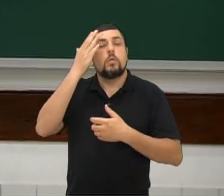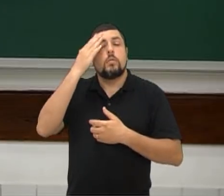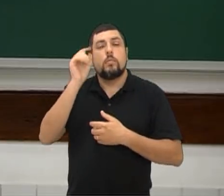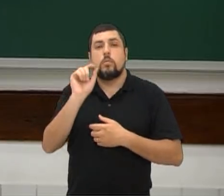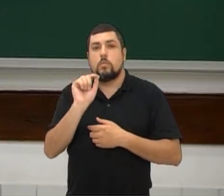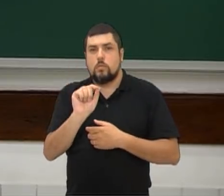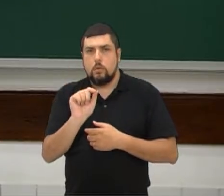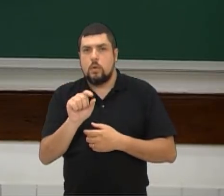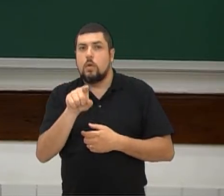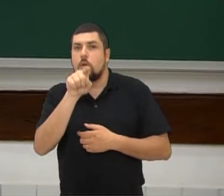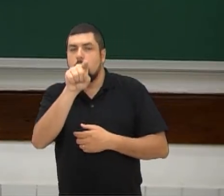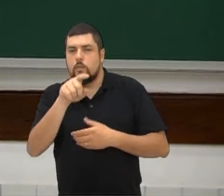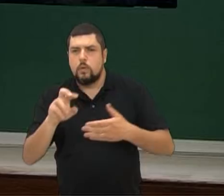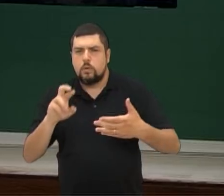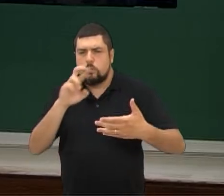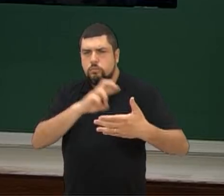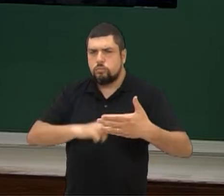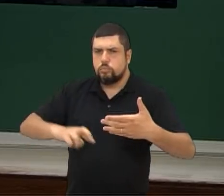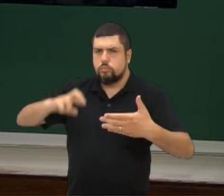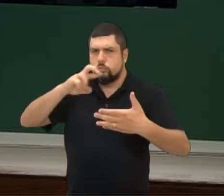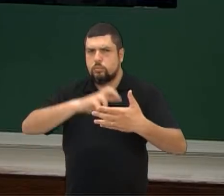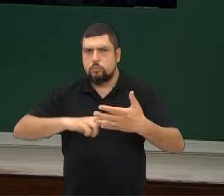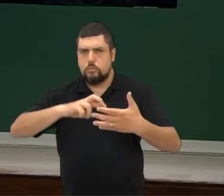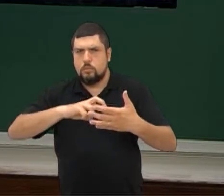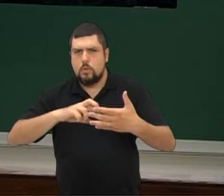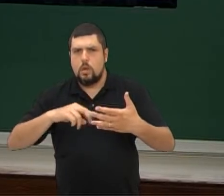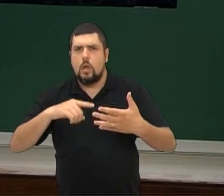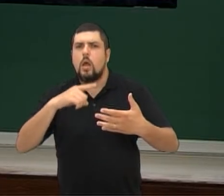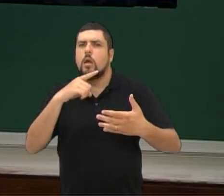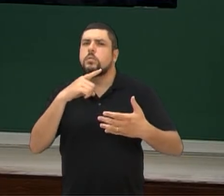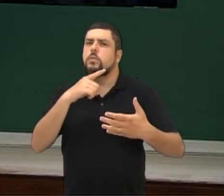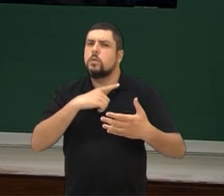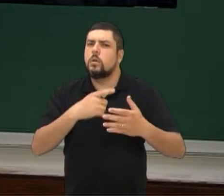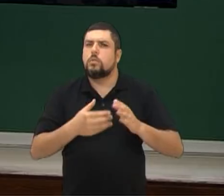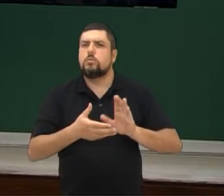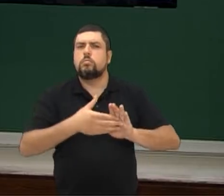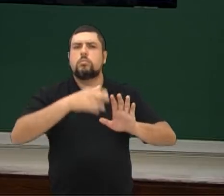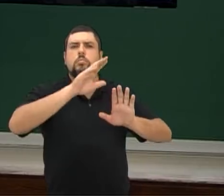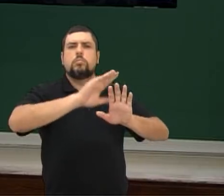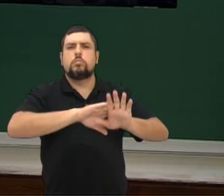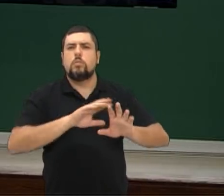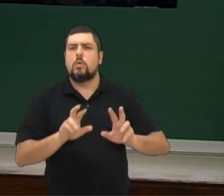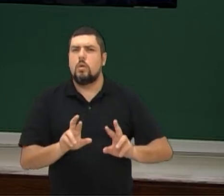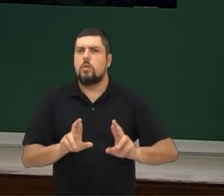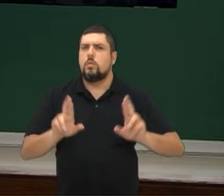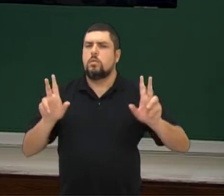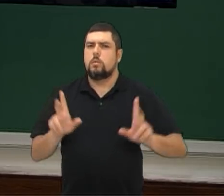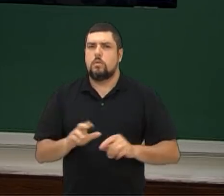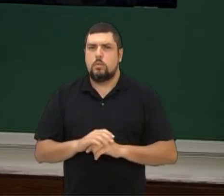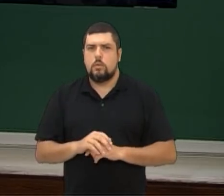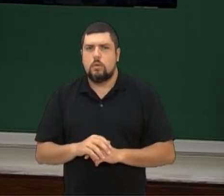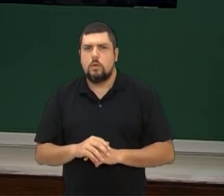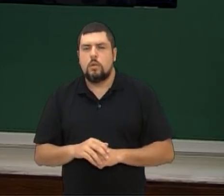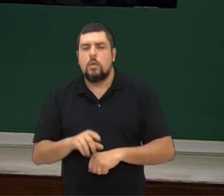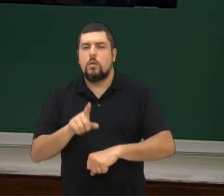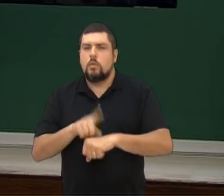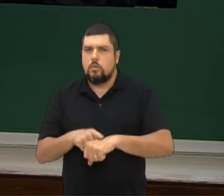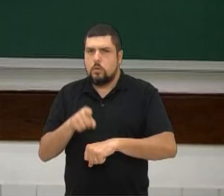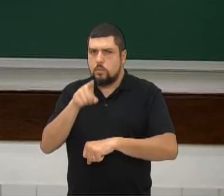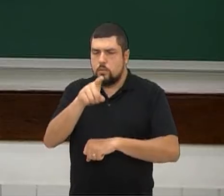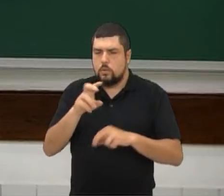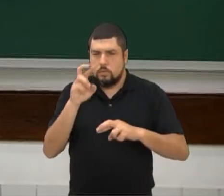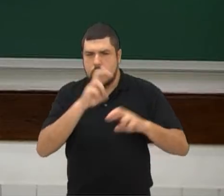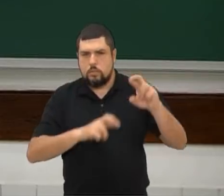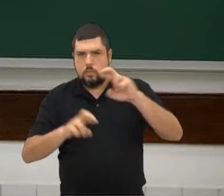que vocês analisem. Será que existe ali uma diferença de sentido? Vou dar um tempo para vocês fazerem essa análise e